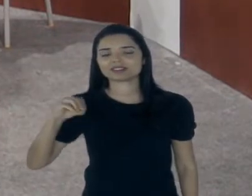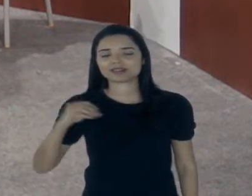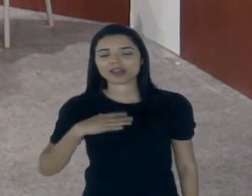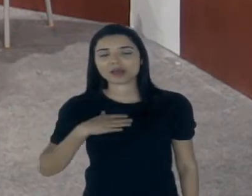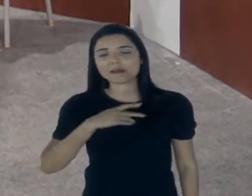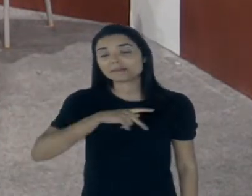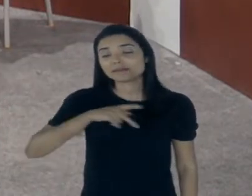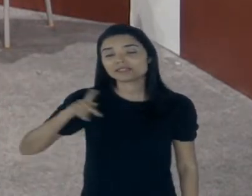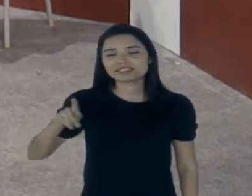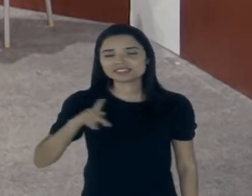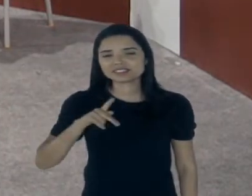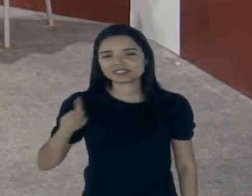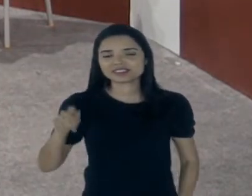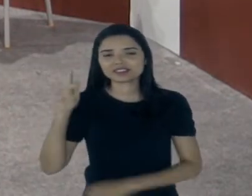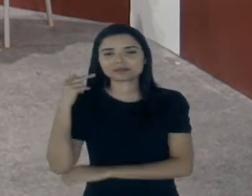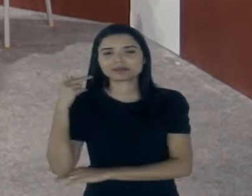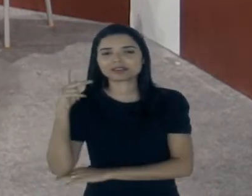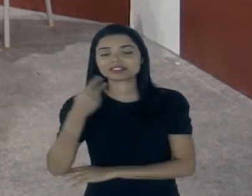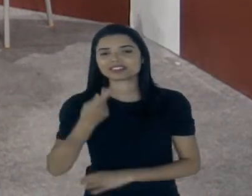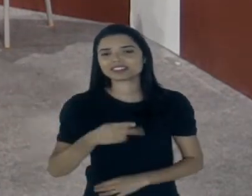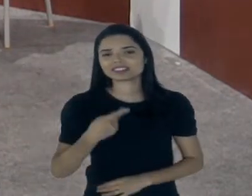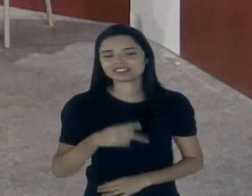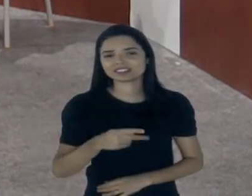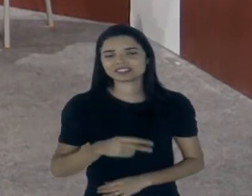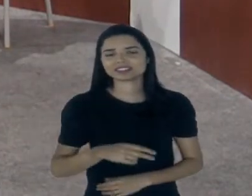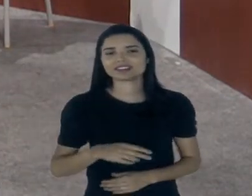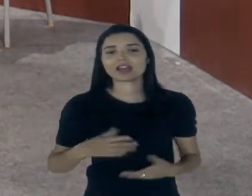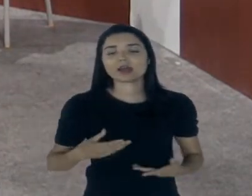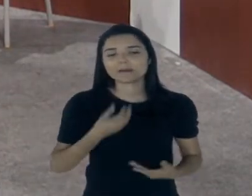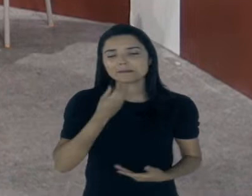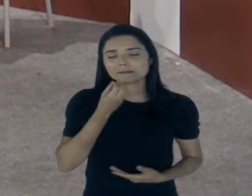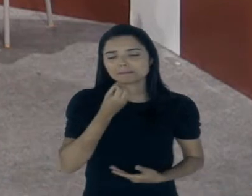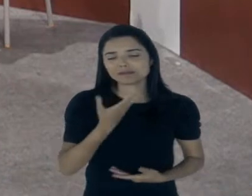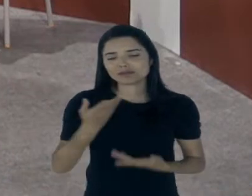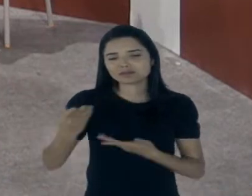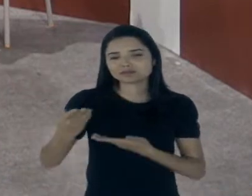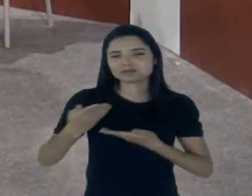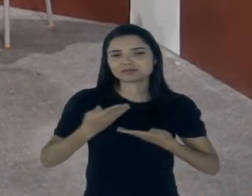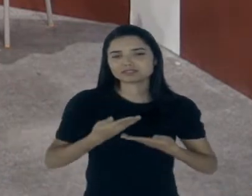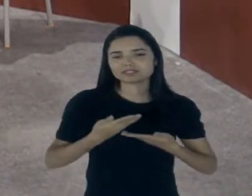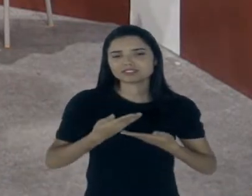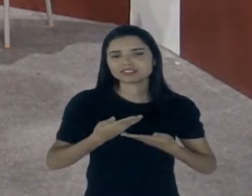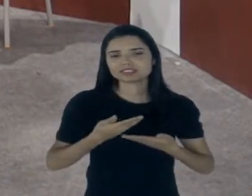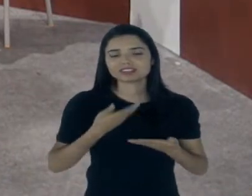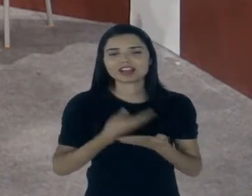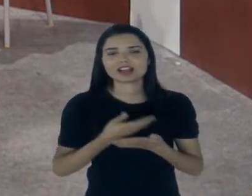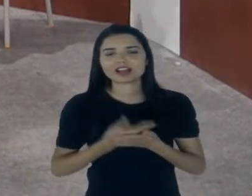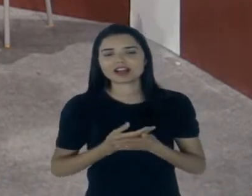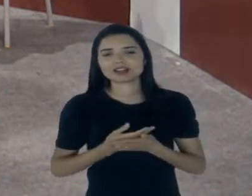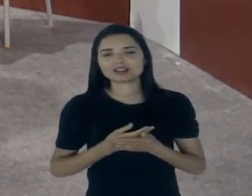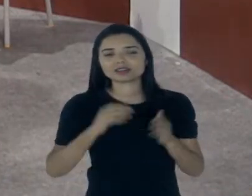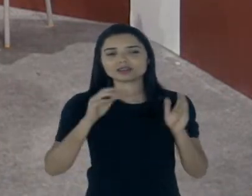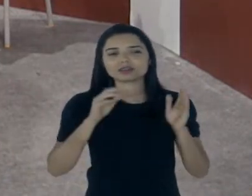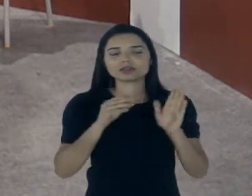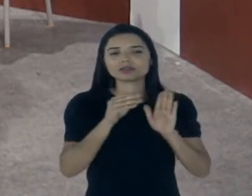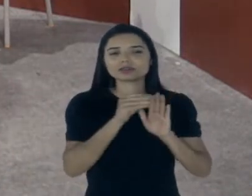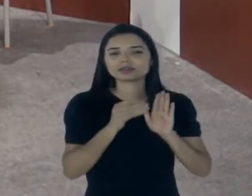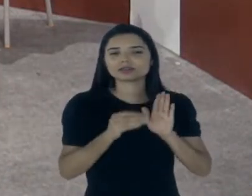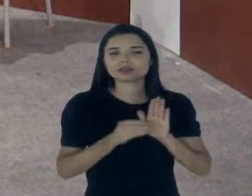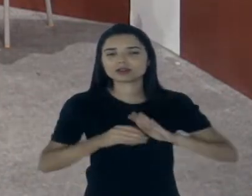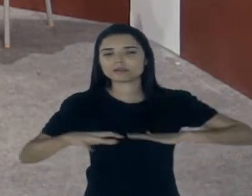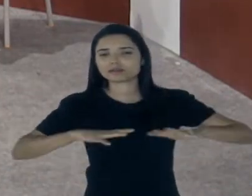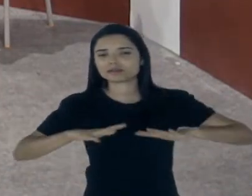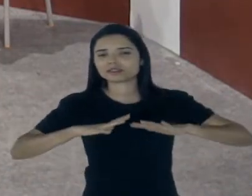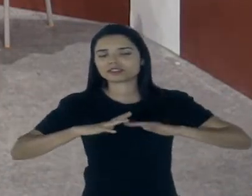da Rede Municipal do Paulista e é sempre um prazer receber vocês em mais uma aula do conteúdo Movimento e Ação, com temas relacionados